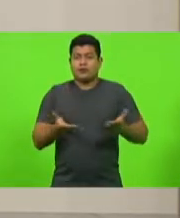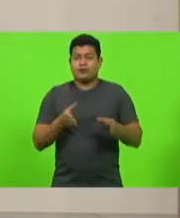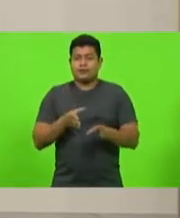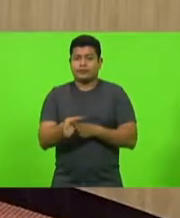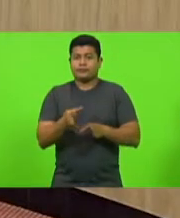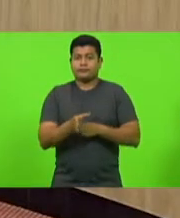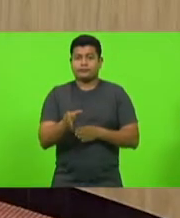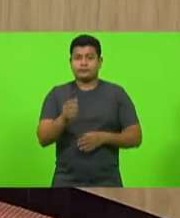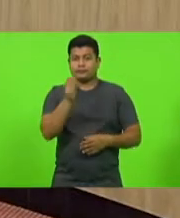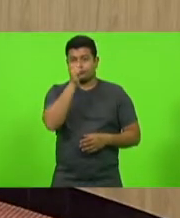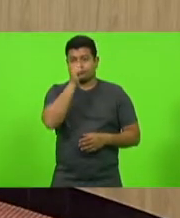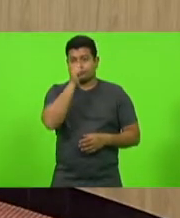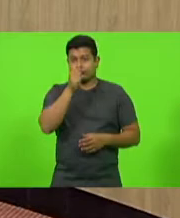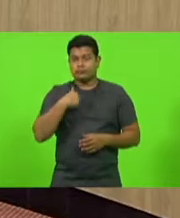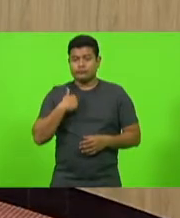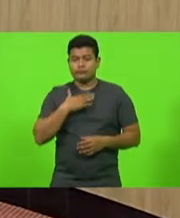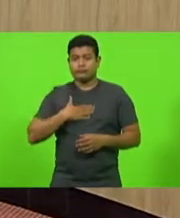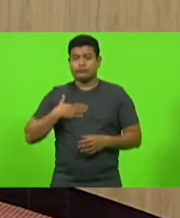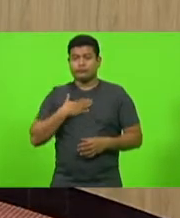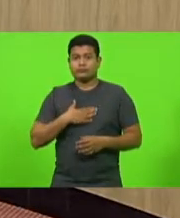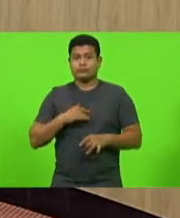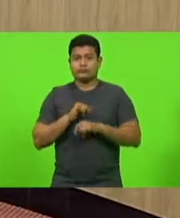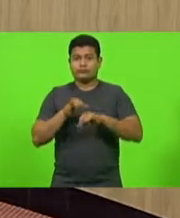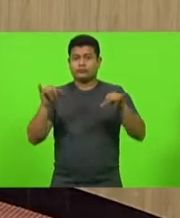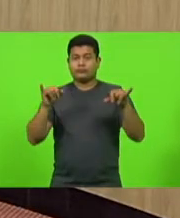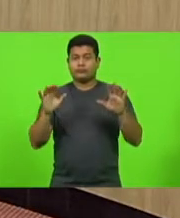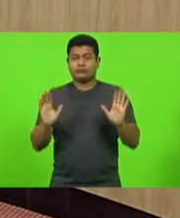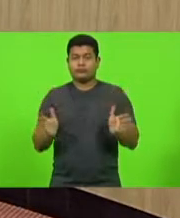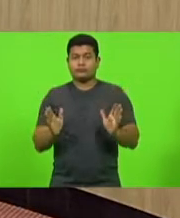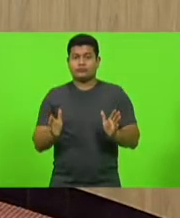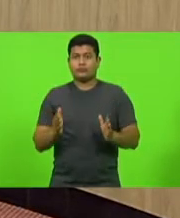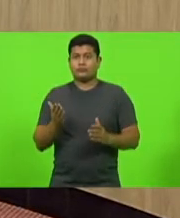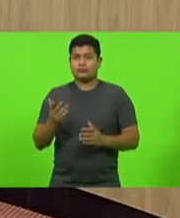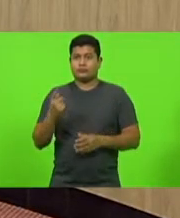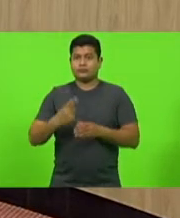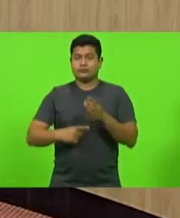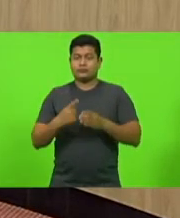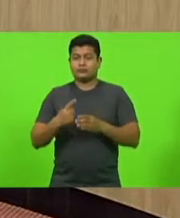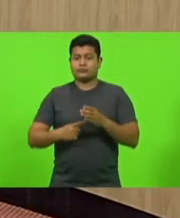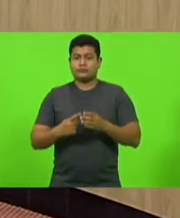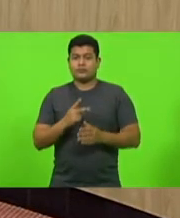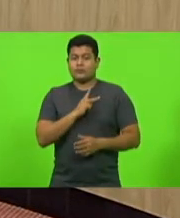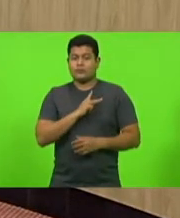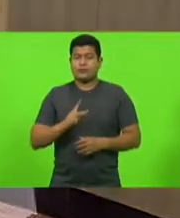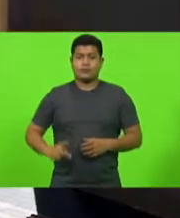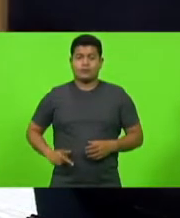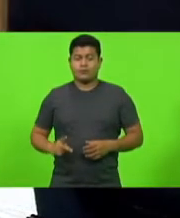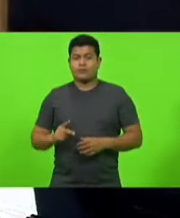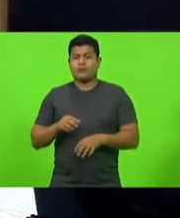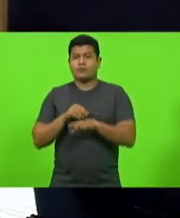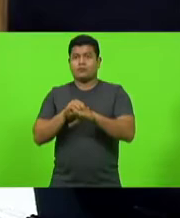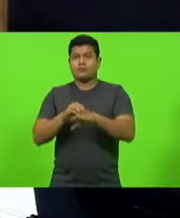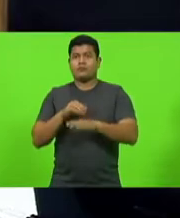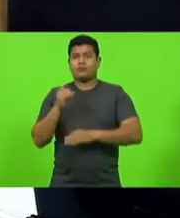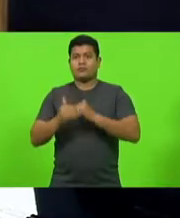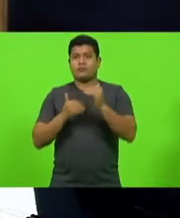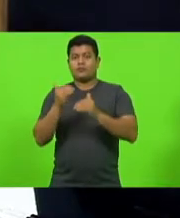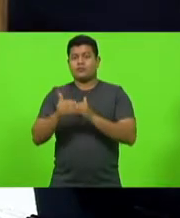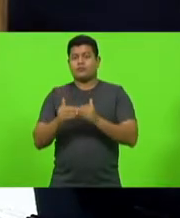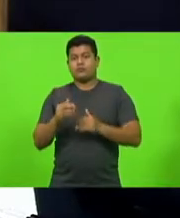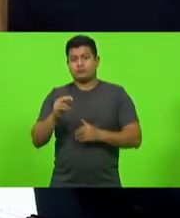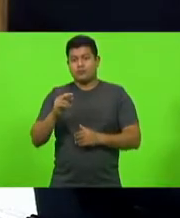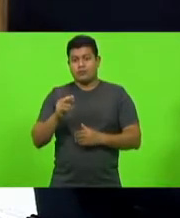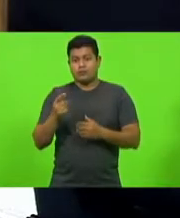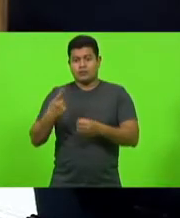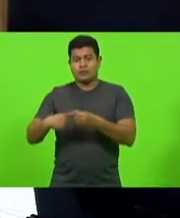Meu presidente, eu gostaria de fazer uma menção, já que, como presidente da Comissão de Transportes e Desenvolvimento Urbano, a gente esteve em Joinville para